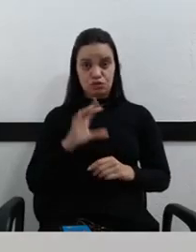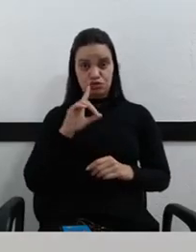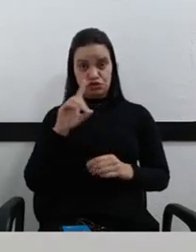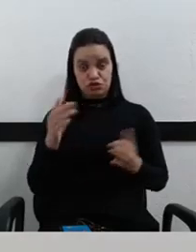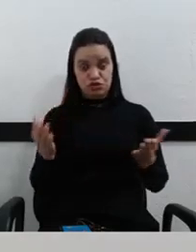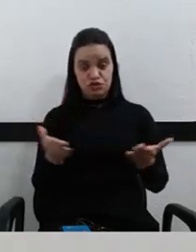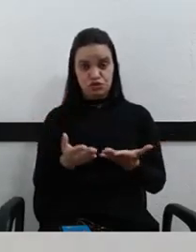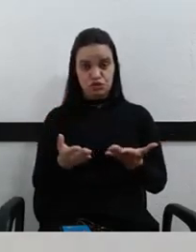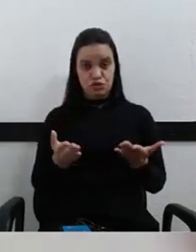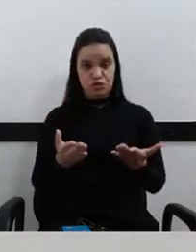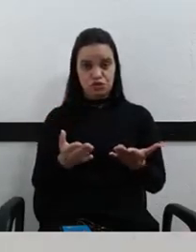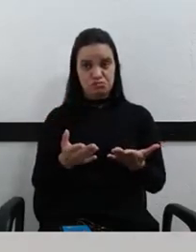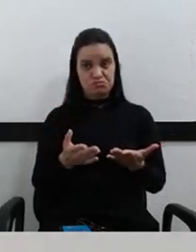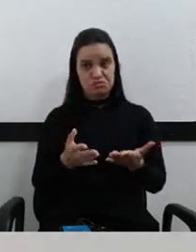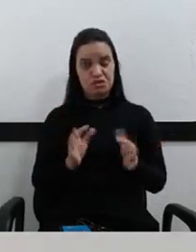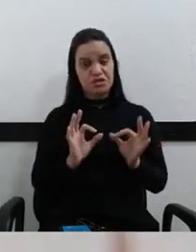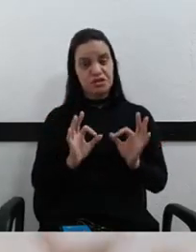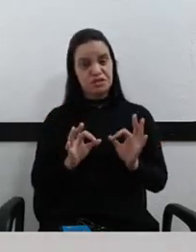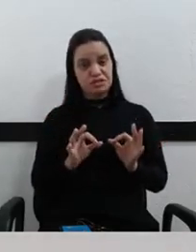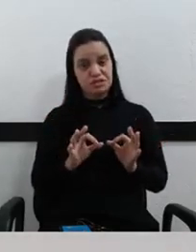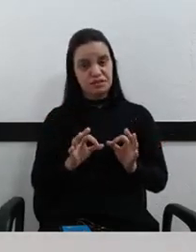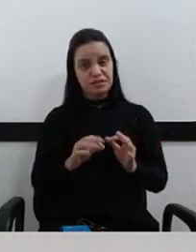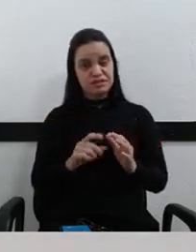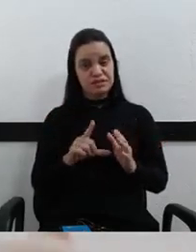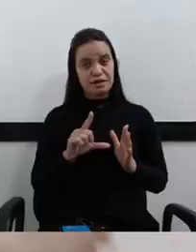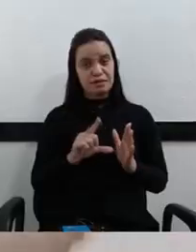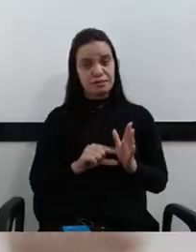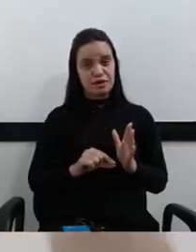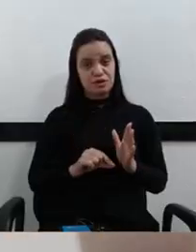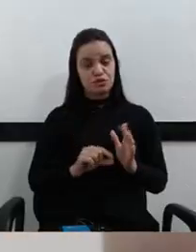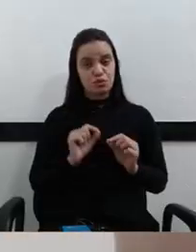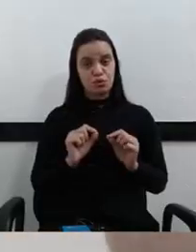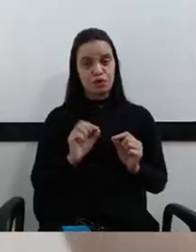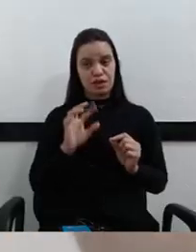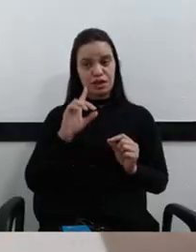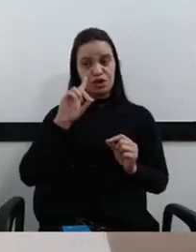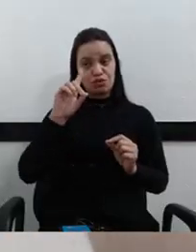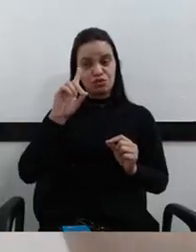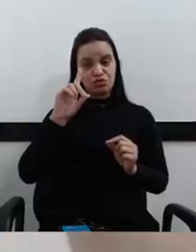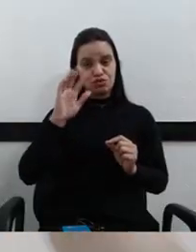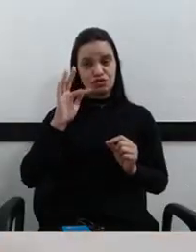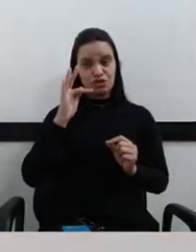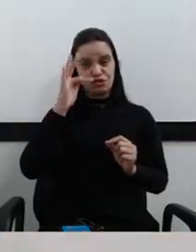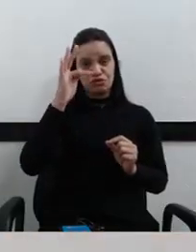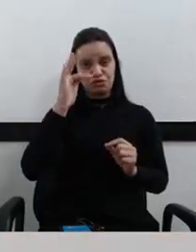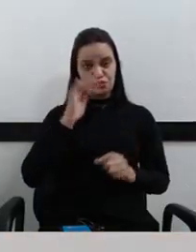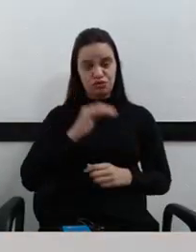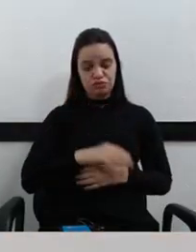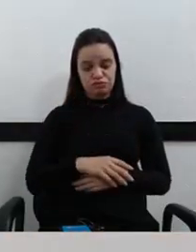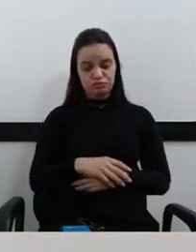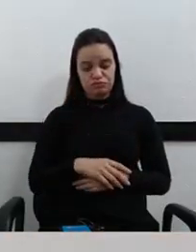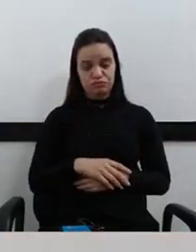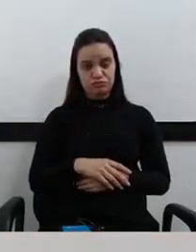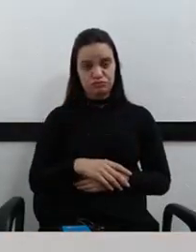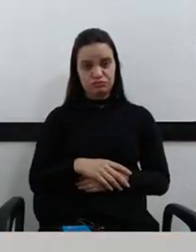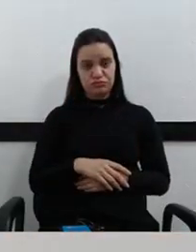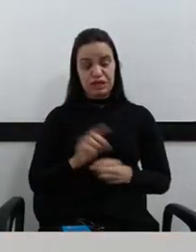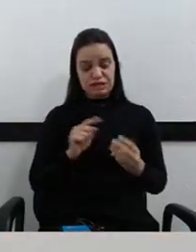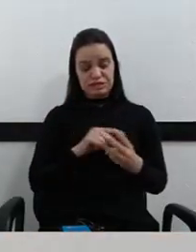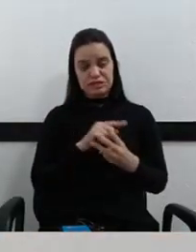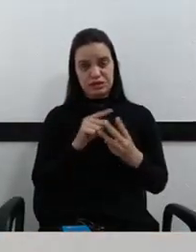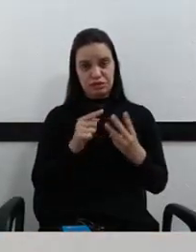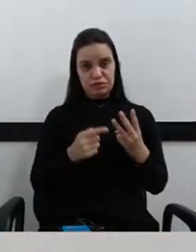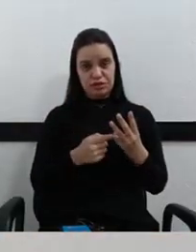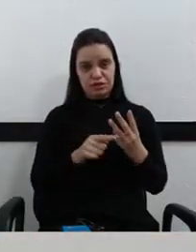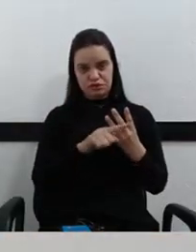hoje, que provavelmente vai ser menor do que o dia do futuro eventual recebimento. Estes são cenários,